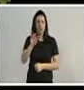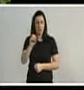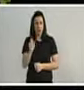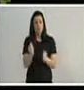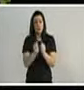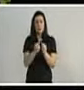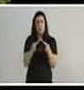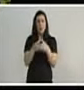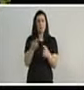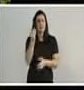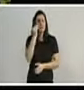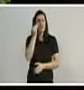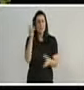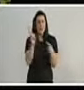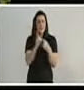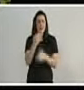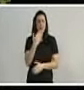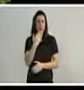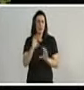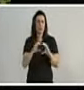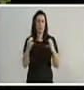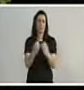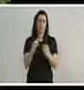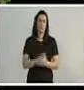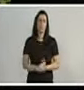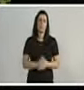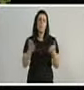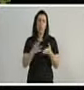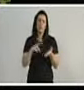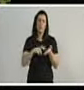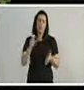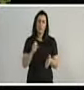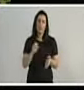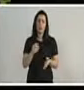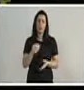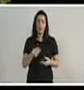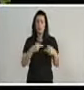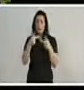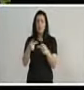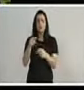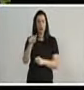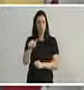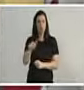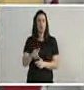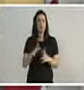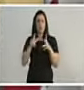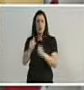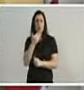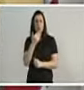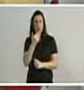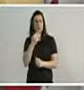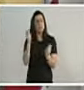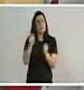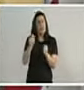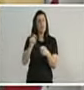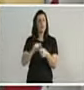sua equipe se empenha para atender os pedidos da comunidade que hoje pela manhã esteve logo nos locais comigo e constatou que todos os pedidos são viáveis